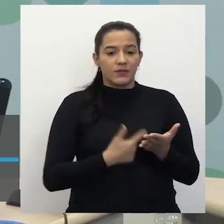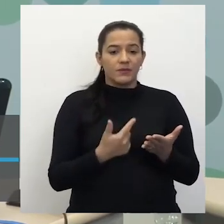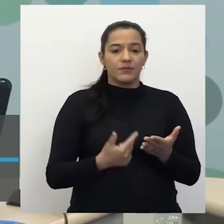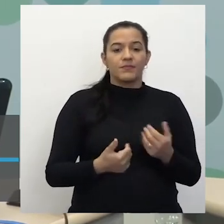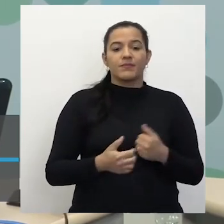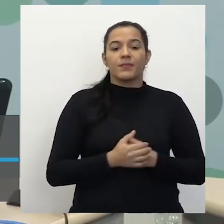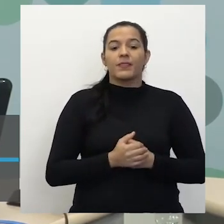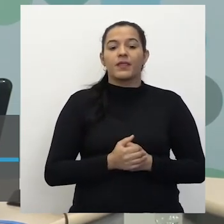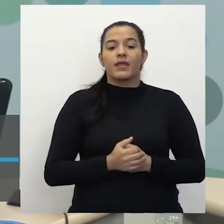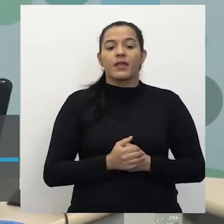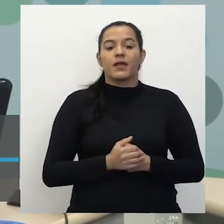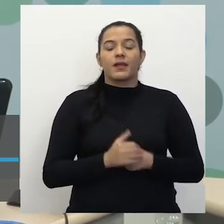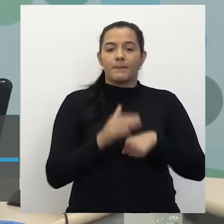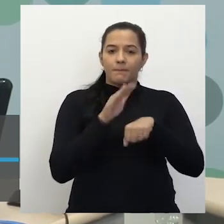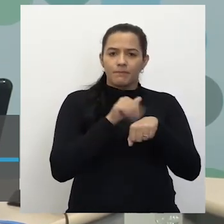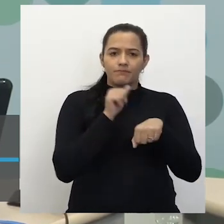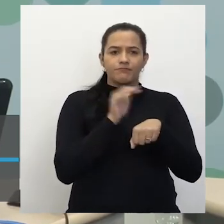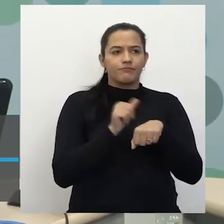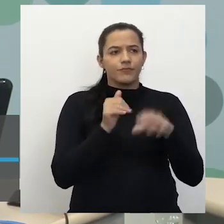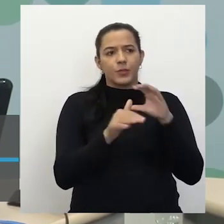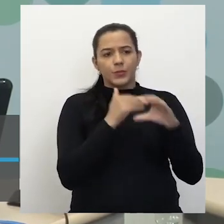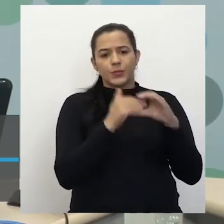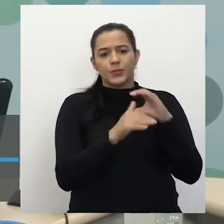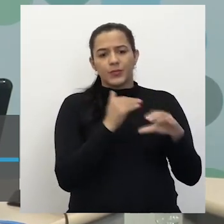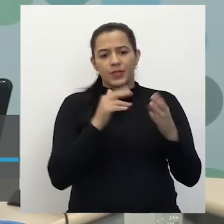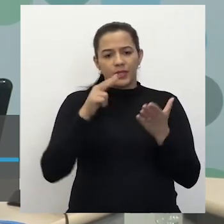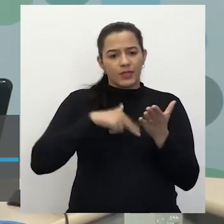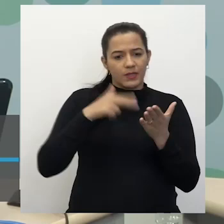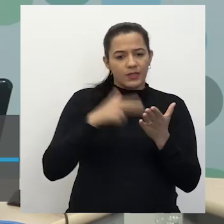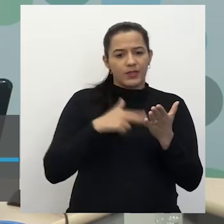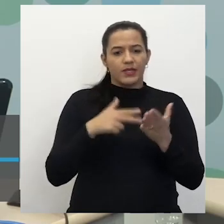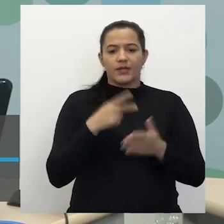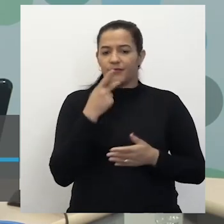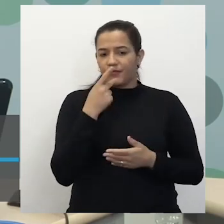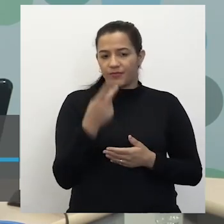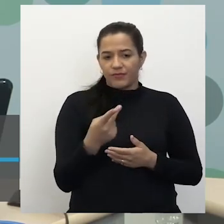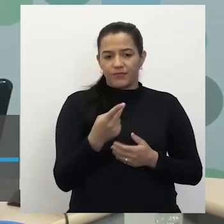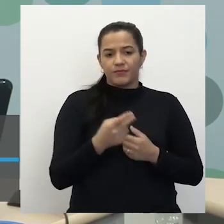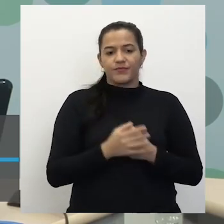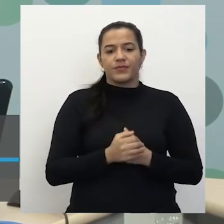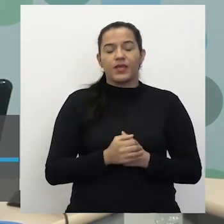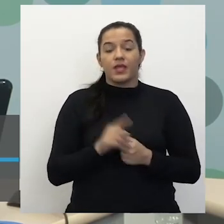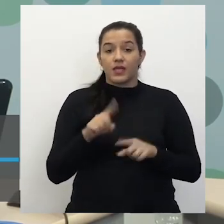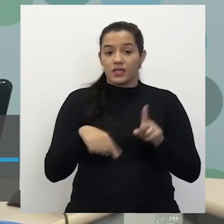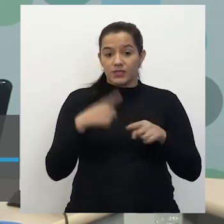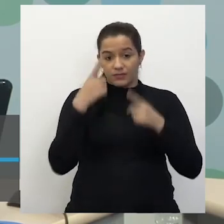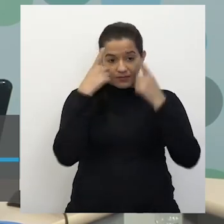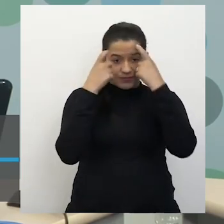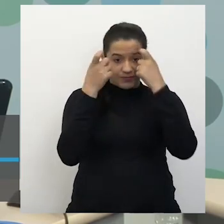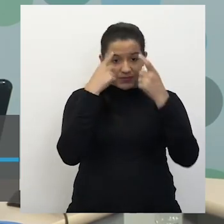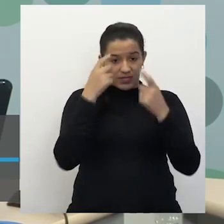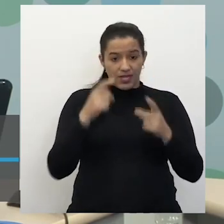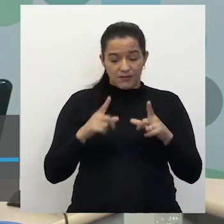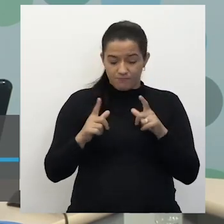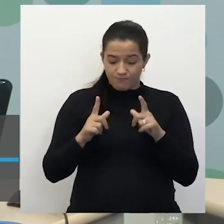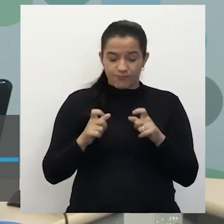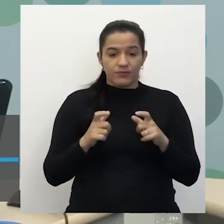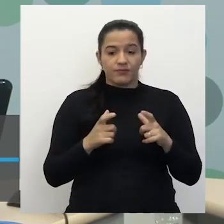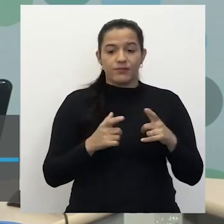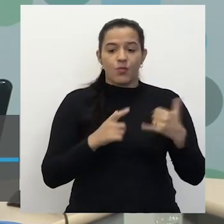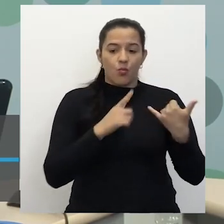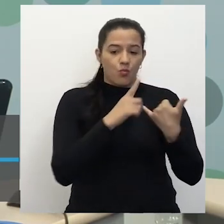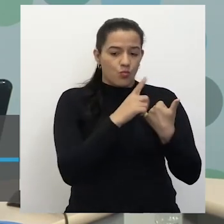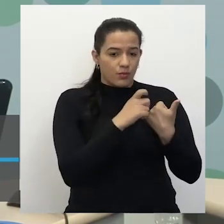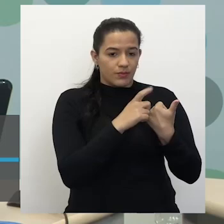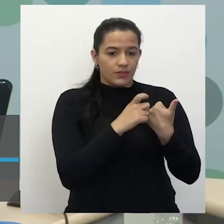E ele tinha falado sobre isso. Livros que ele leu que viraram filme. Professora, como eles inventam na história. E ele me mandou um print lá, de uma